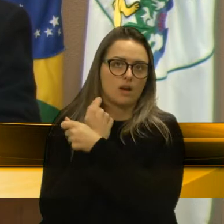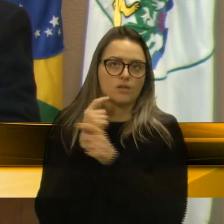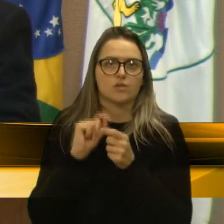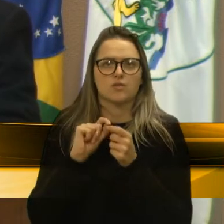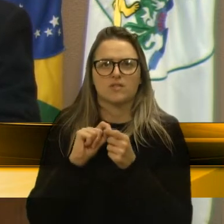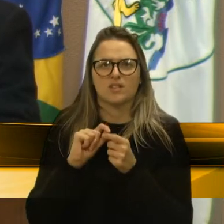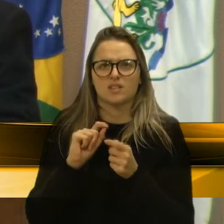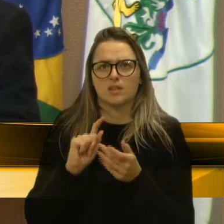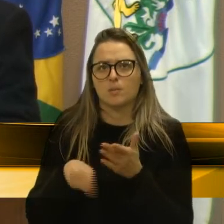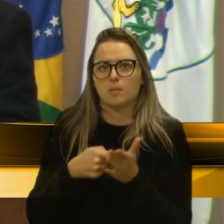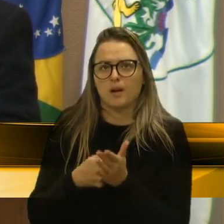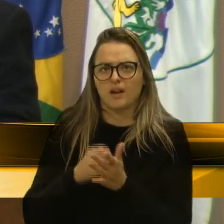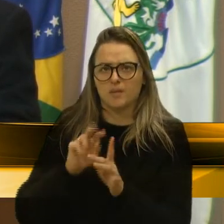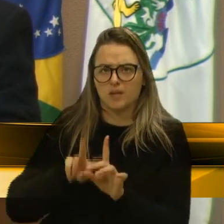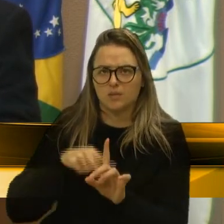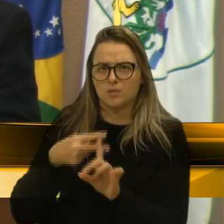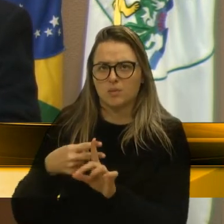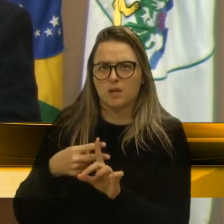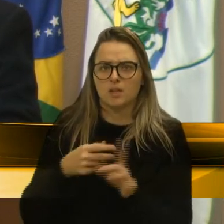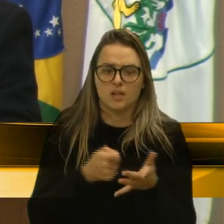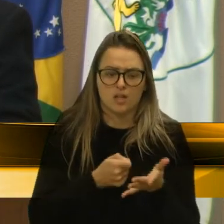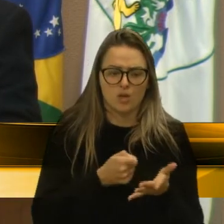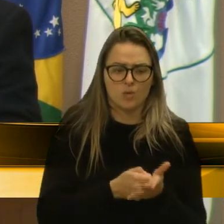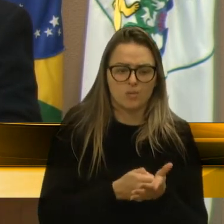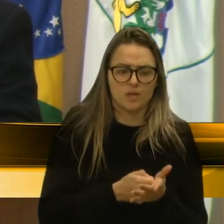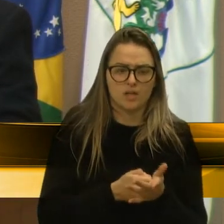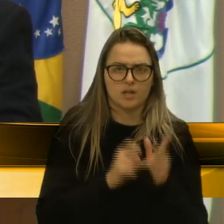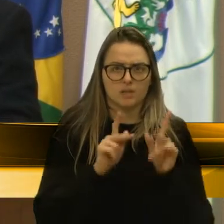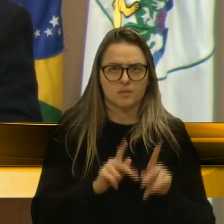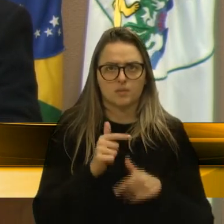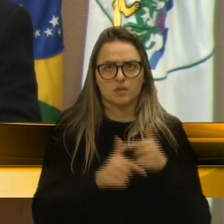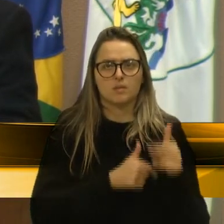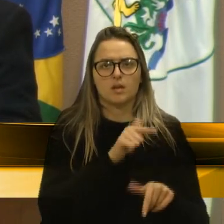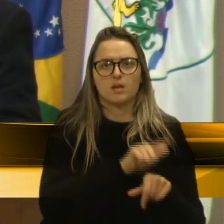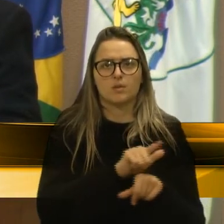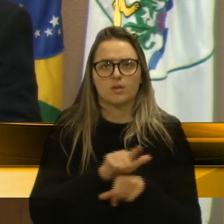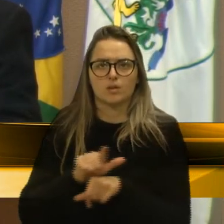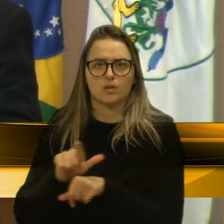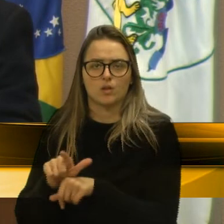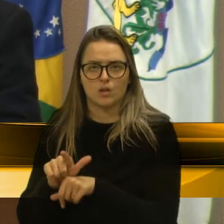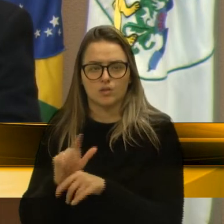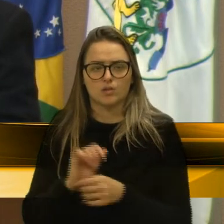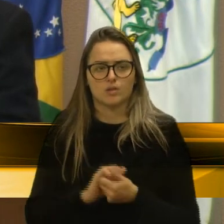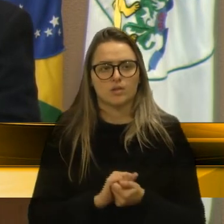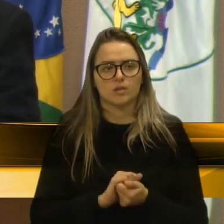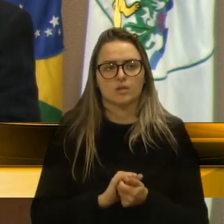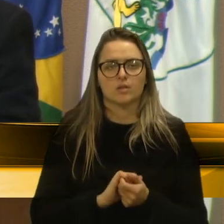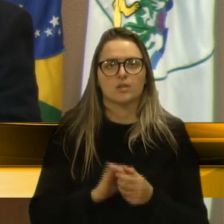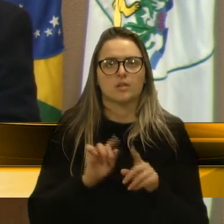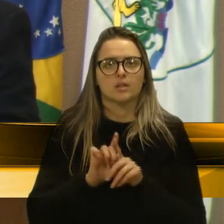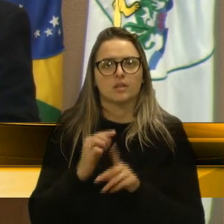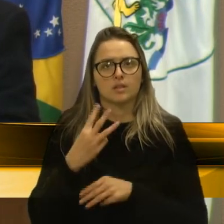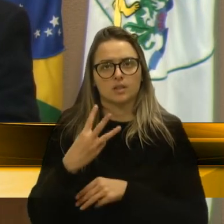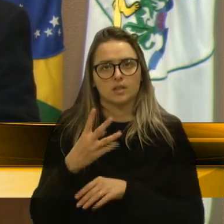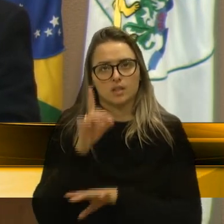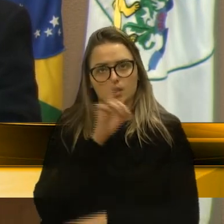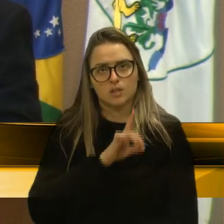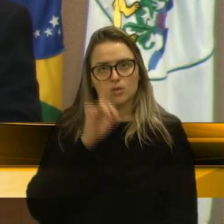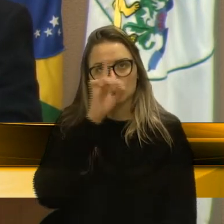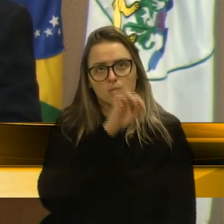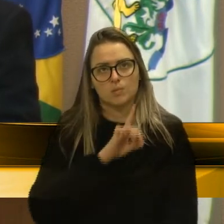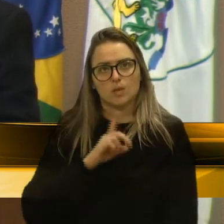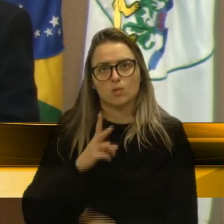E quando se vê que se vota no Congresso uma medida que praticamente escraviza os trabalhadores